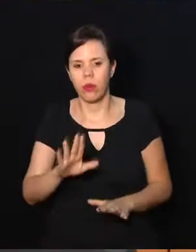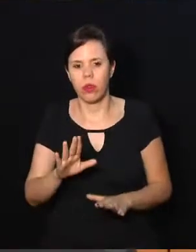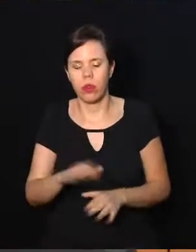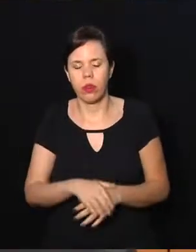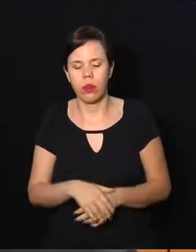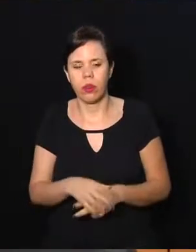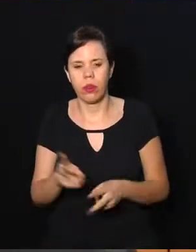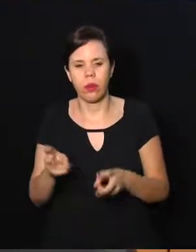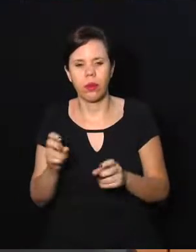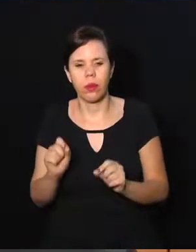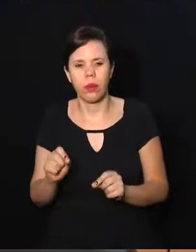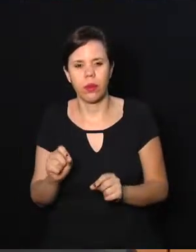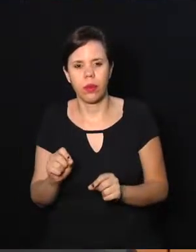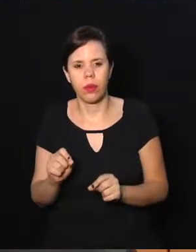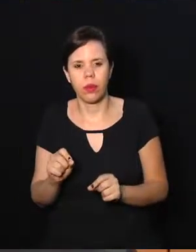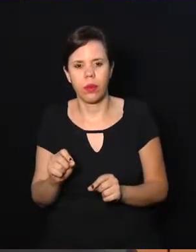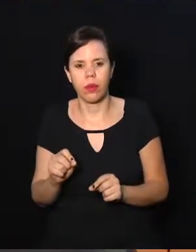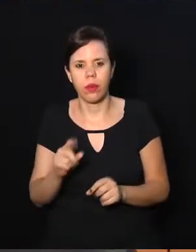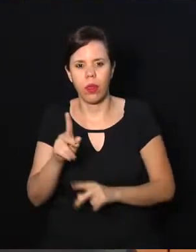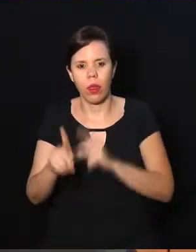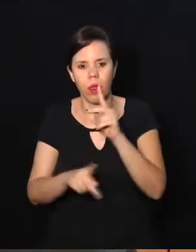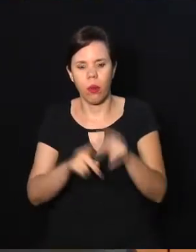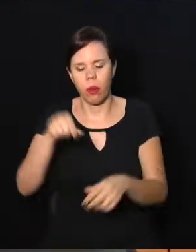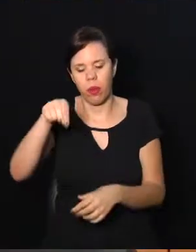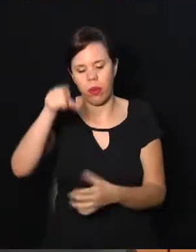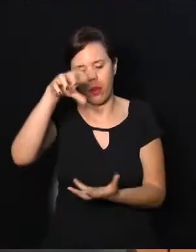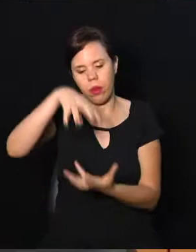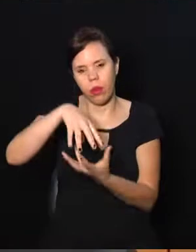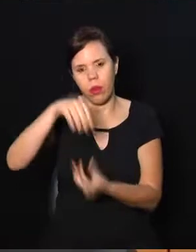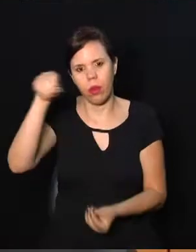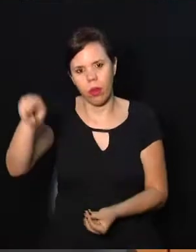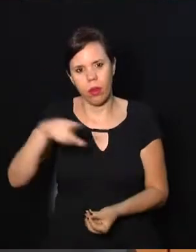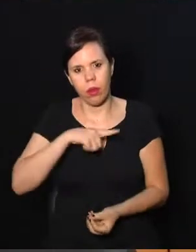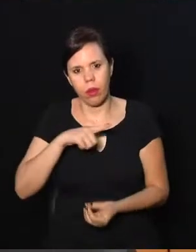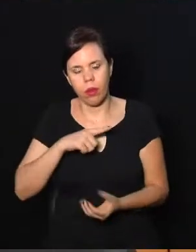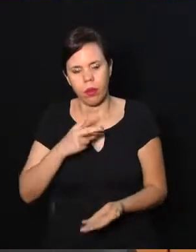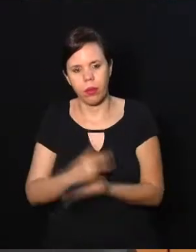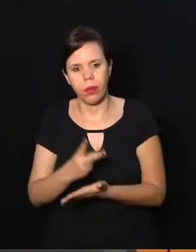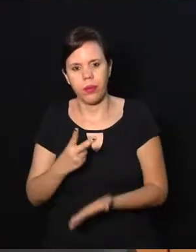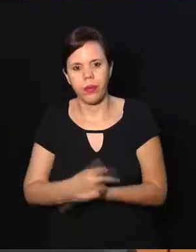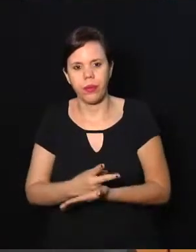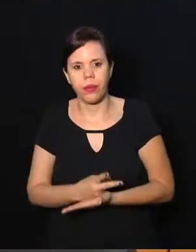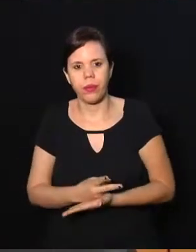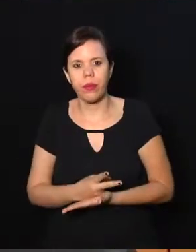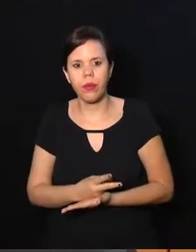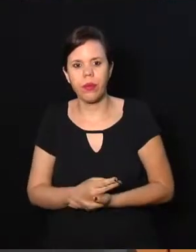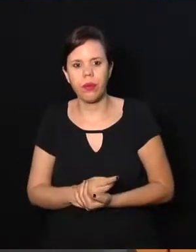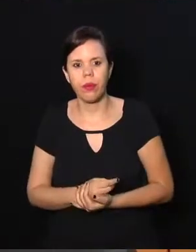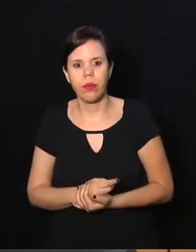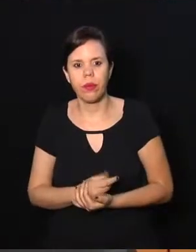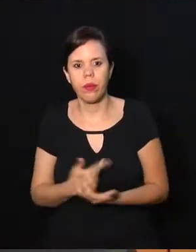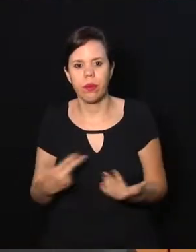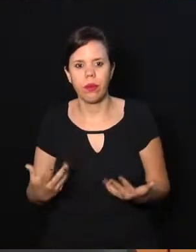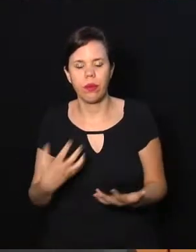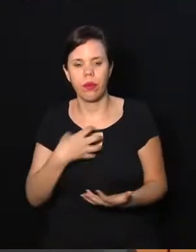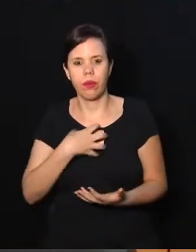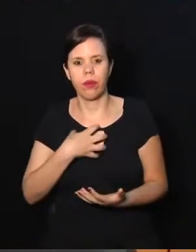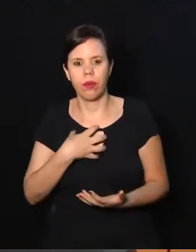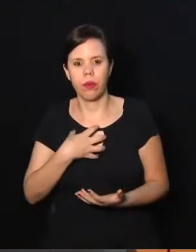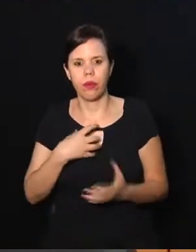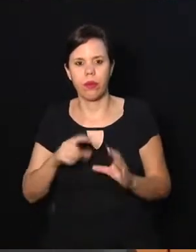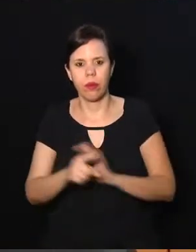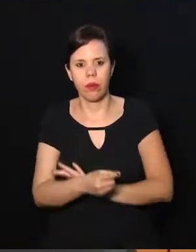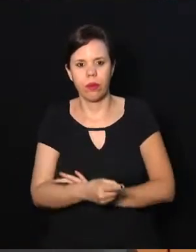interpelava muito era a dignidade daquela alma que permanecia. E algo que me tocou profundamente